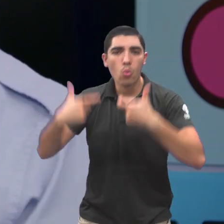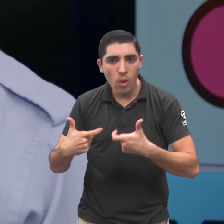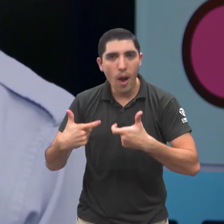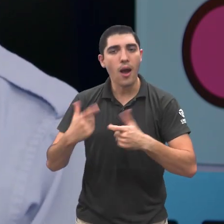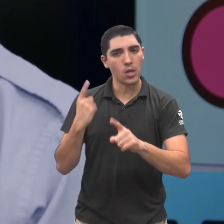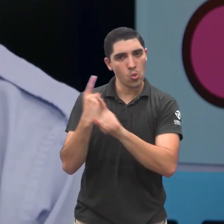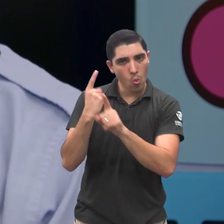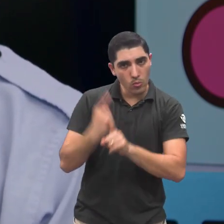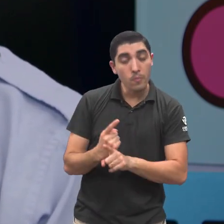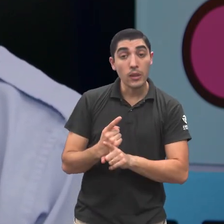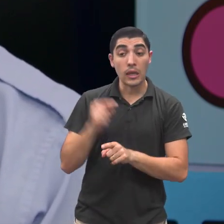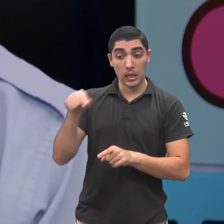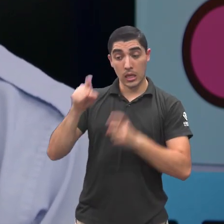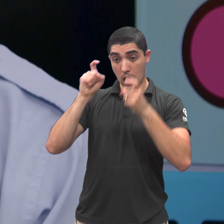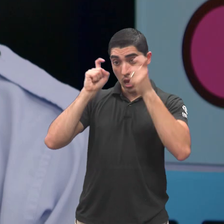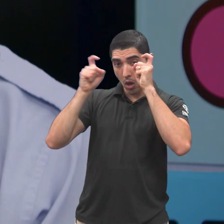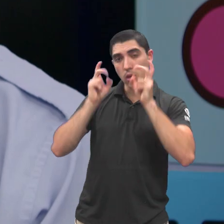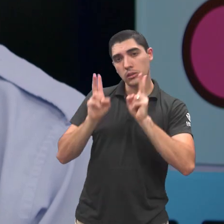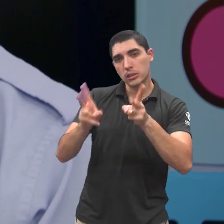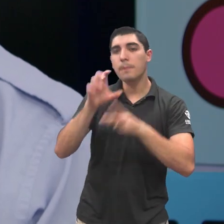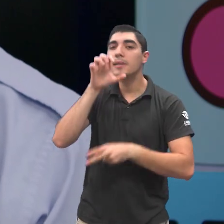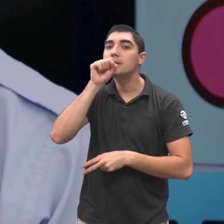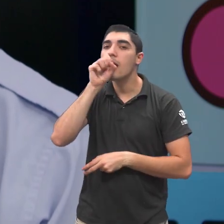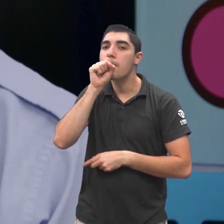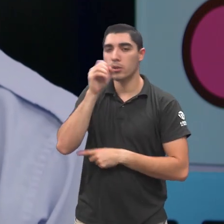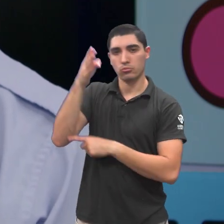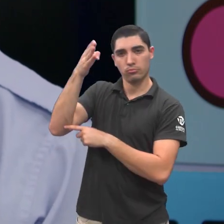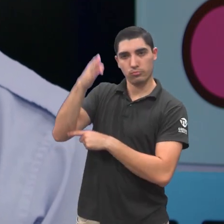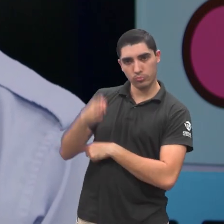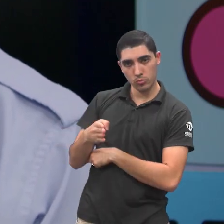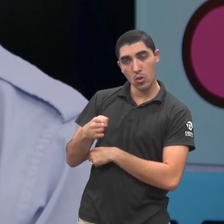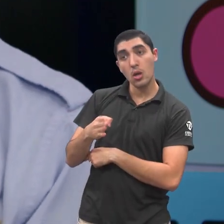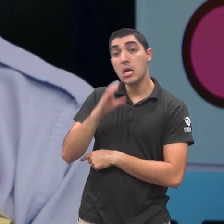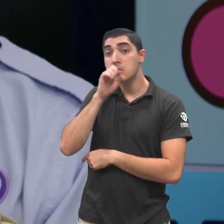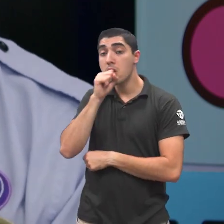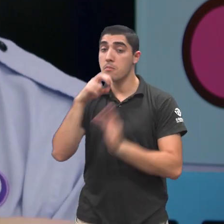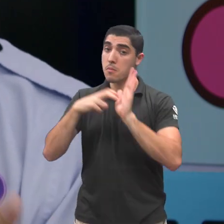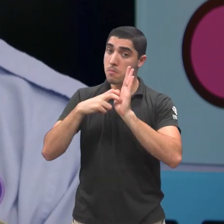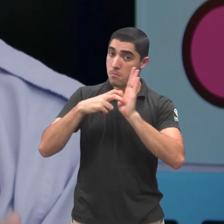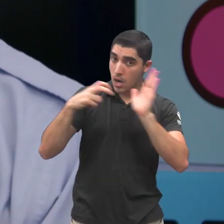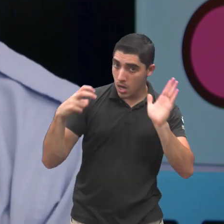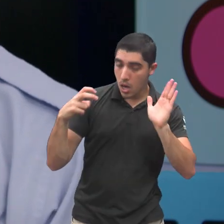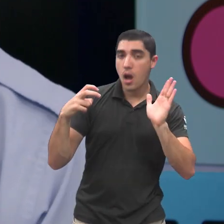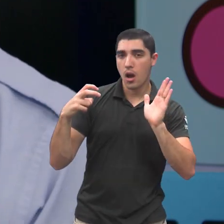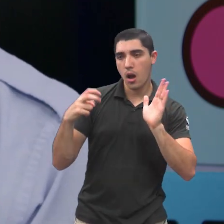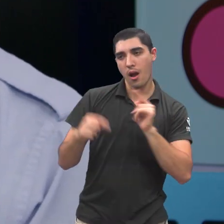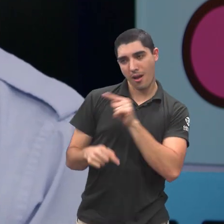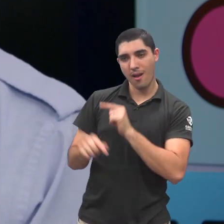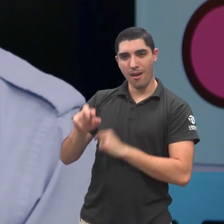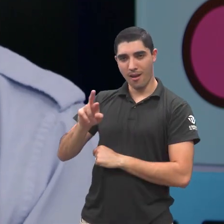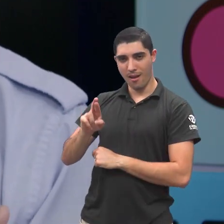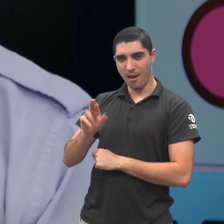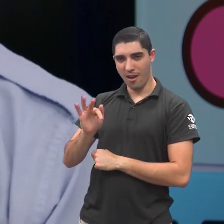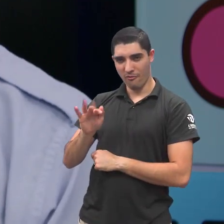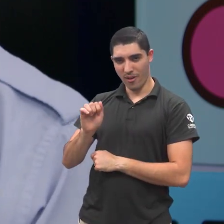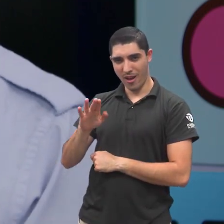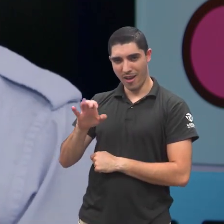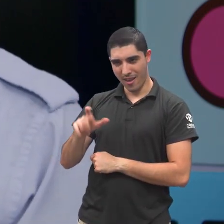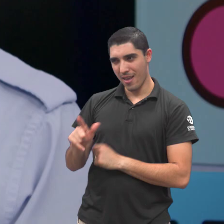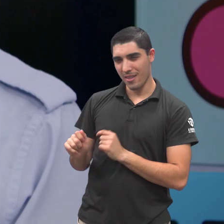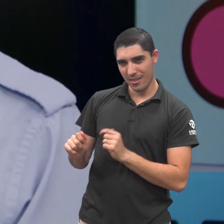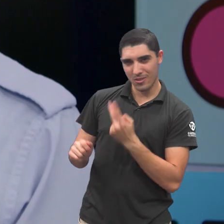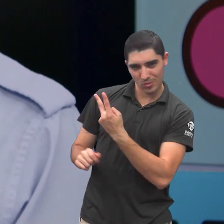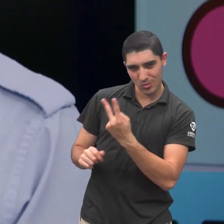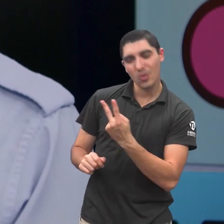né? E, basicamente, as reuniões acontecem aos sábados, ou pela manhã, como é o caso do grupo da Rafaela e do Andrew, ou